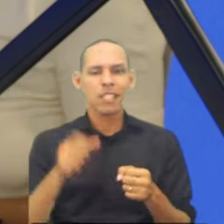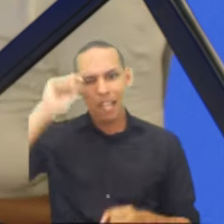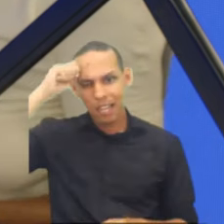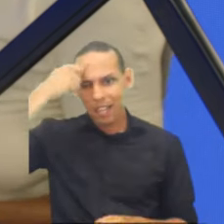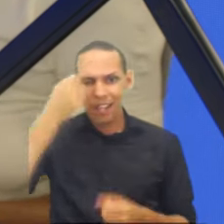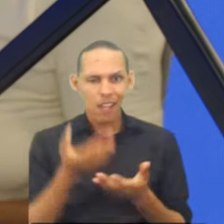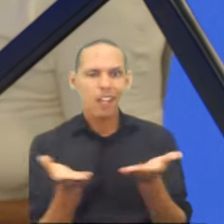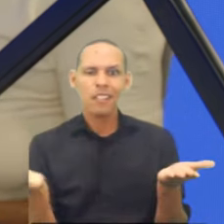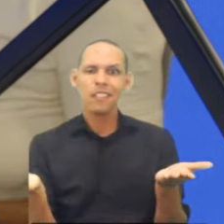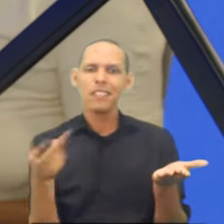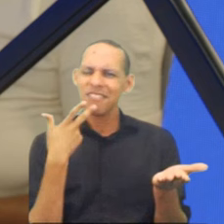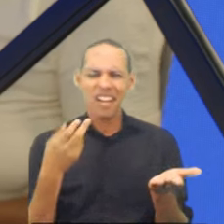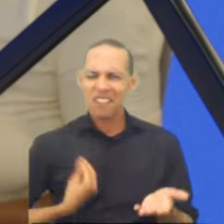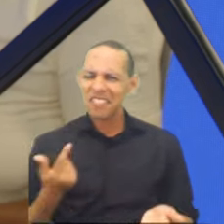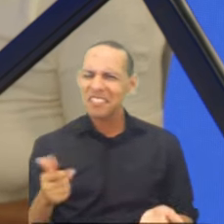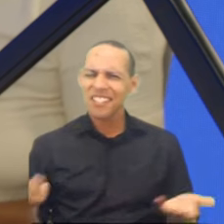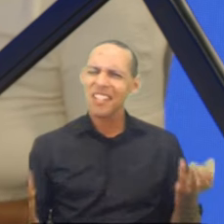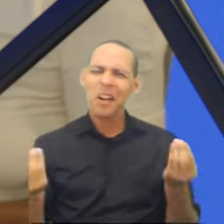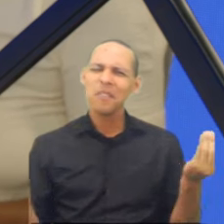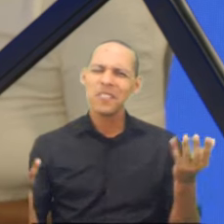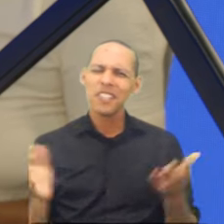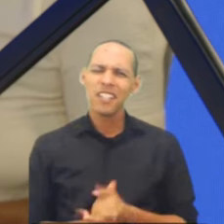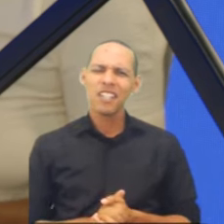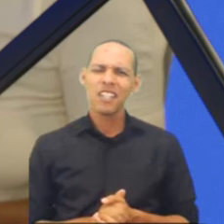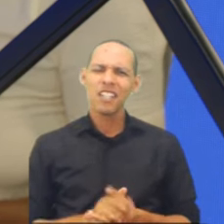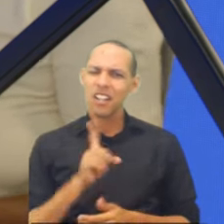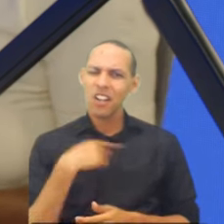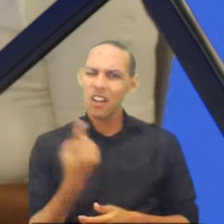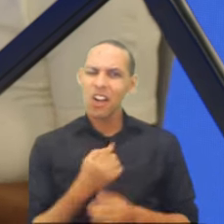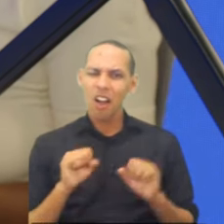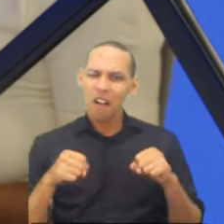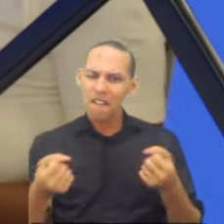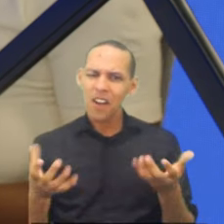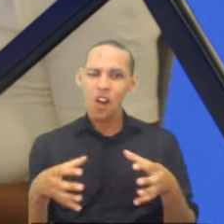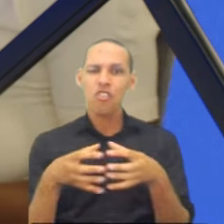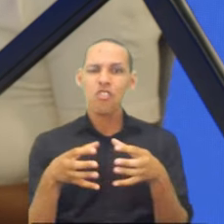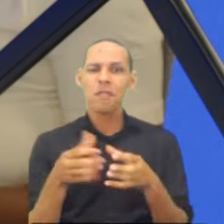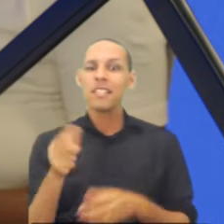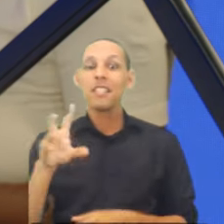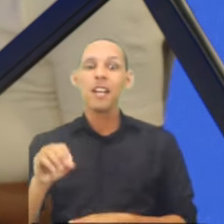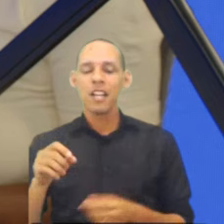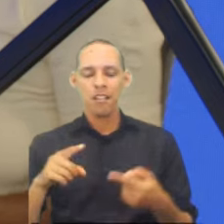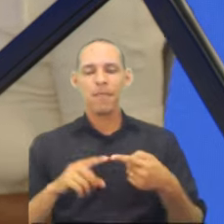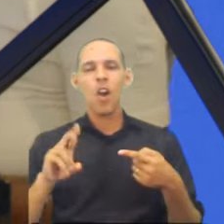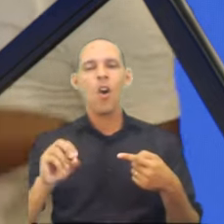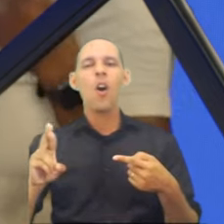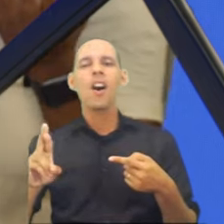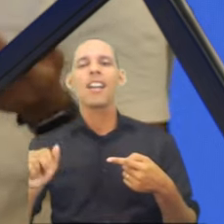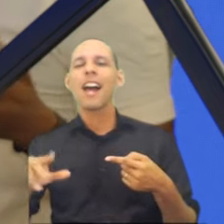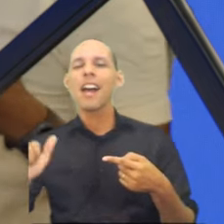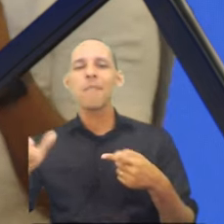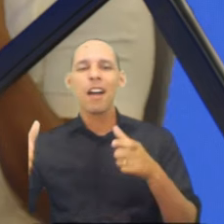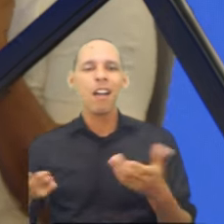negras como as pessoas dizem que elas não existem a gente fez muito se forço na última turma foram 450 Brasil inteiro tem gente